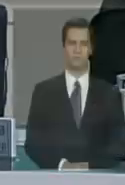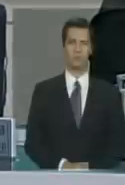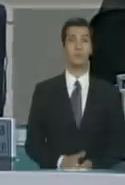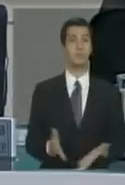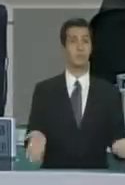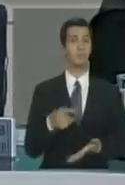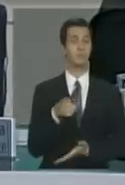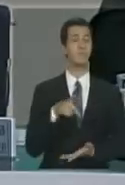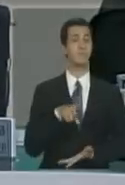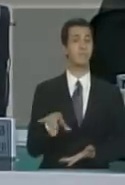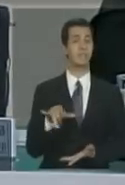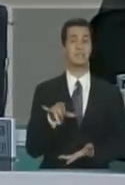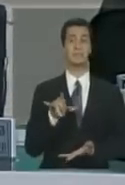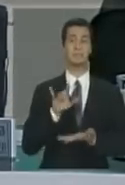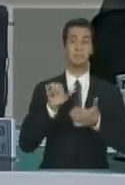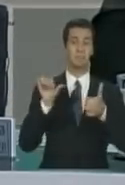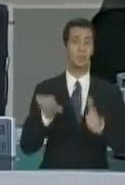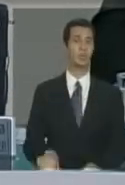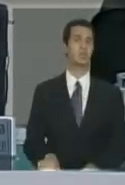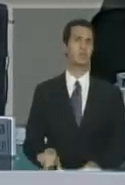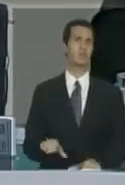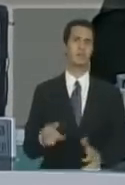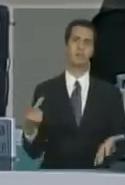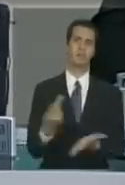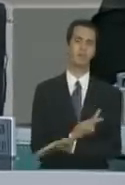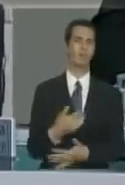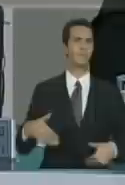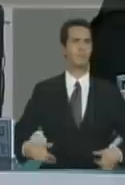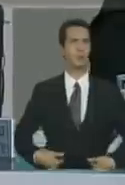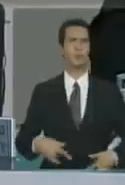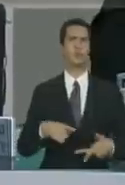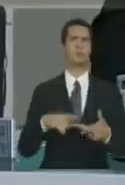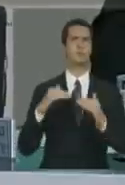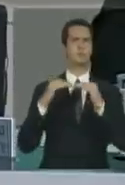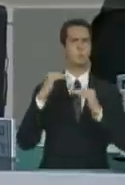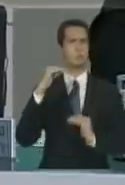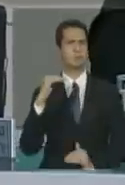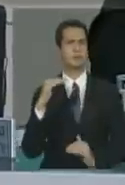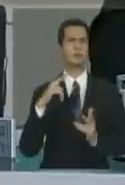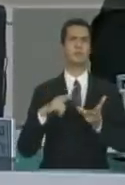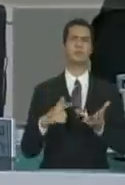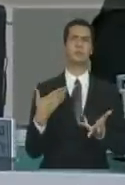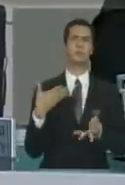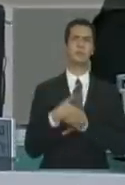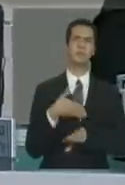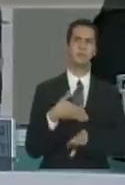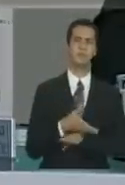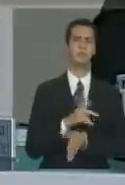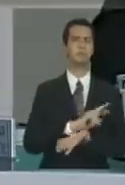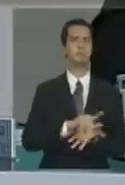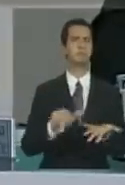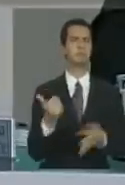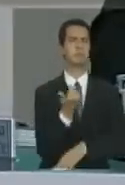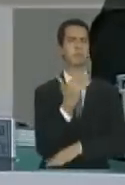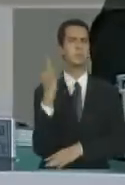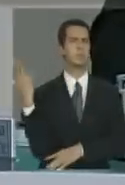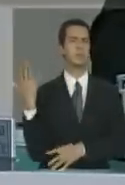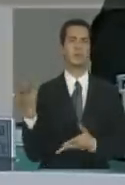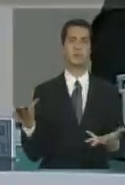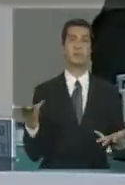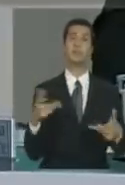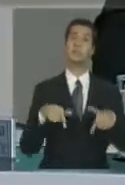situação de desigualdade hoje, você vai piorar a situação da fome, você vai piorar a situação de acesso aos recursos naturais. Isso é uma tese que